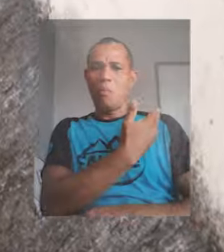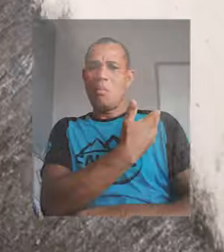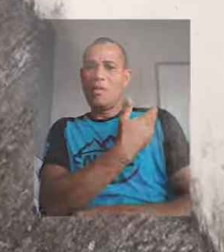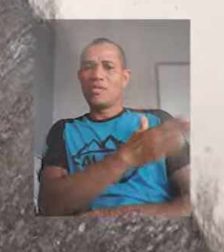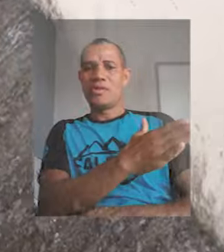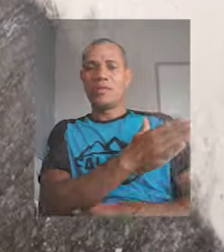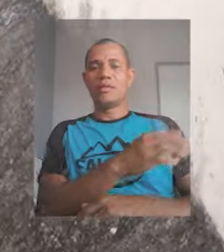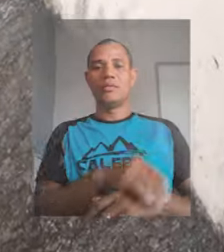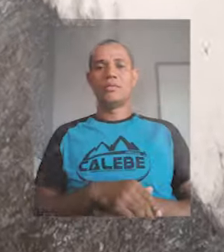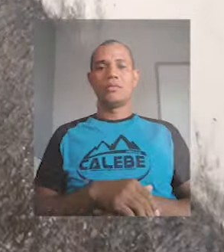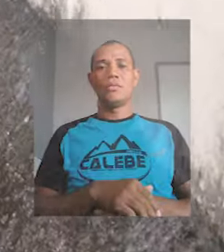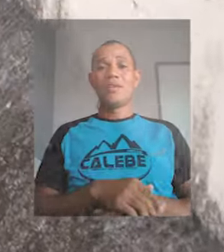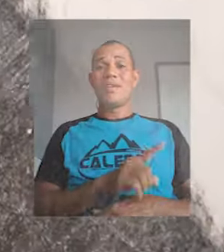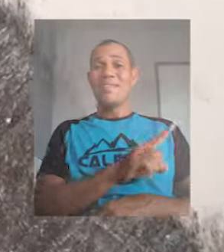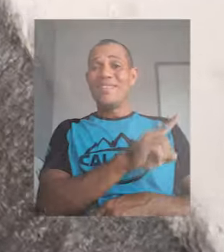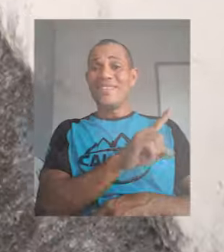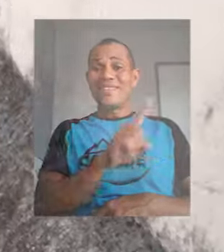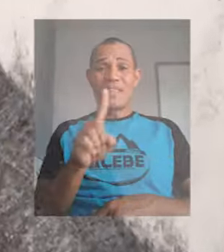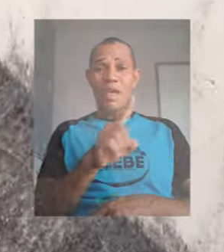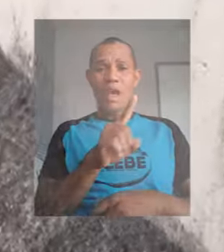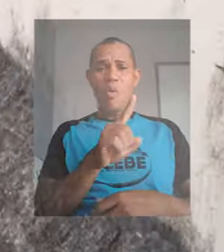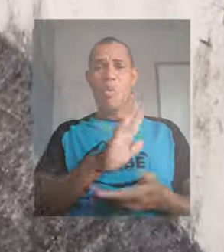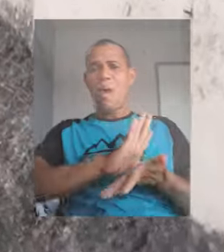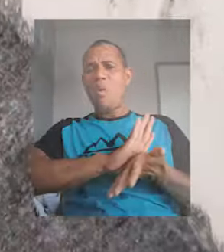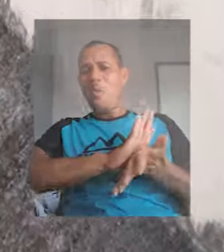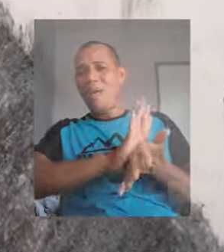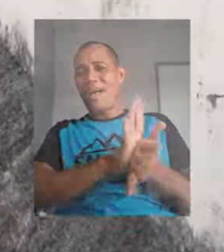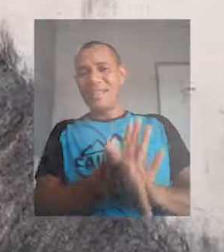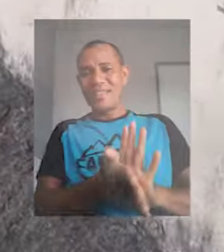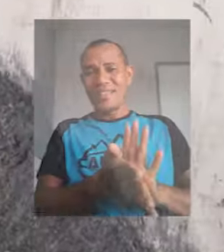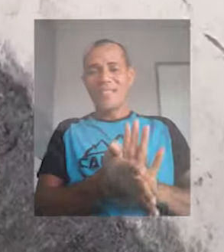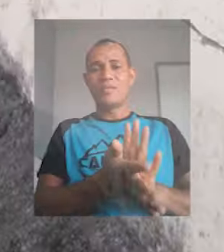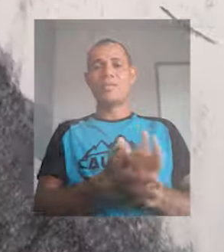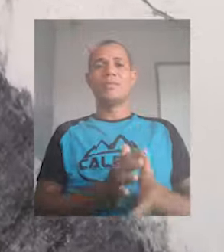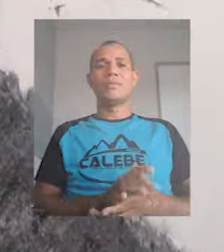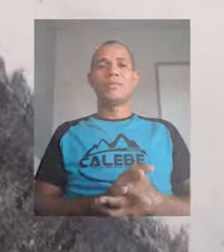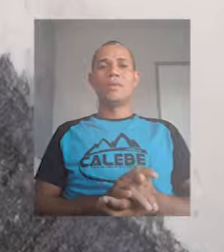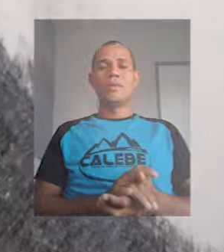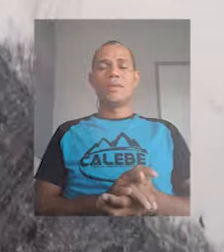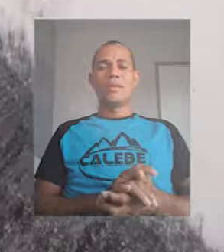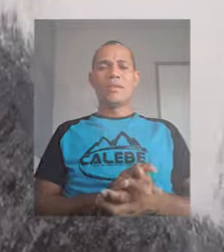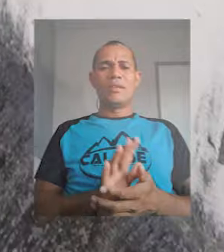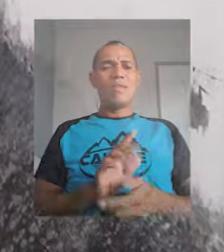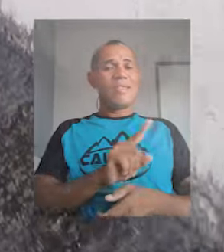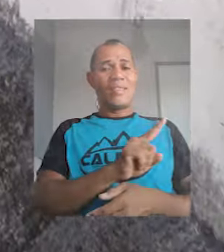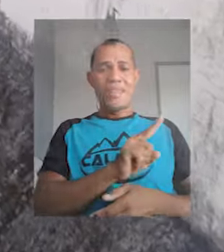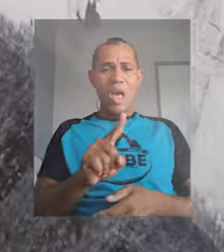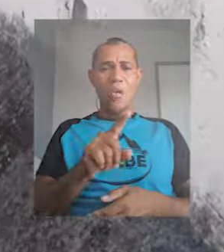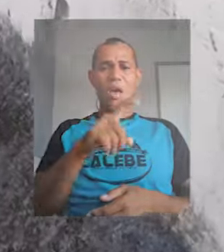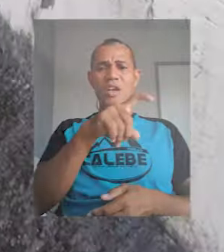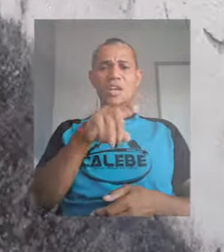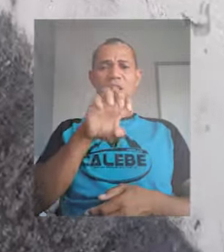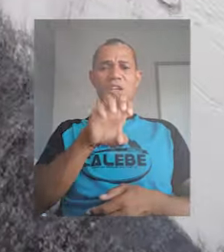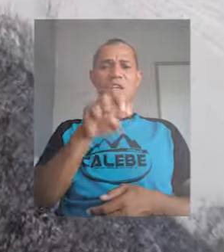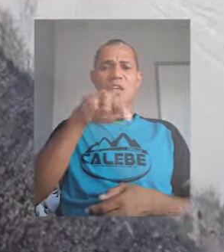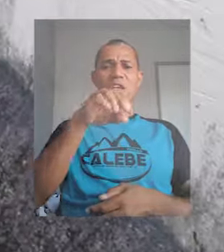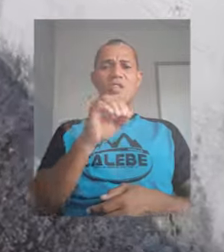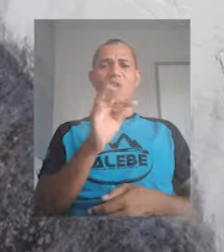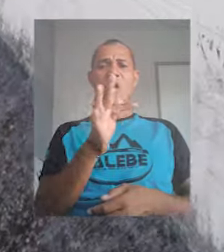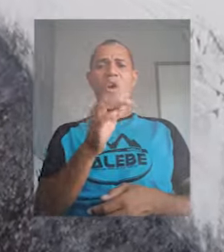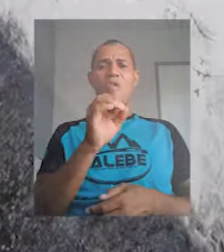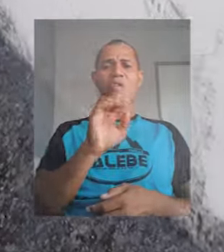Stop ao preconceito. Stop à homofobia. Stop